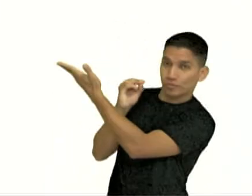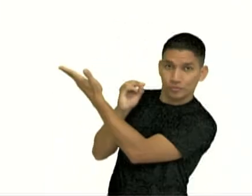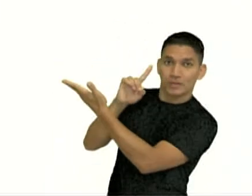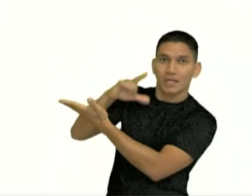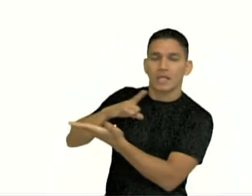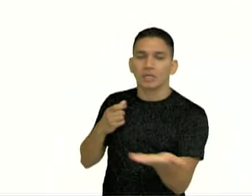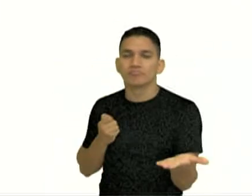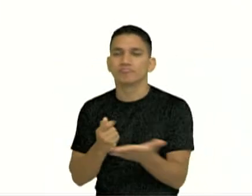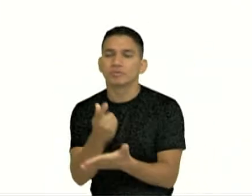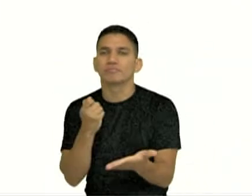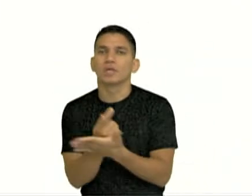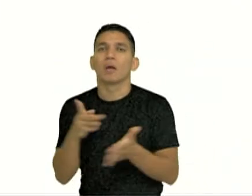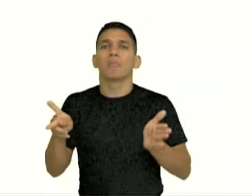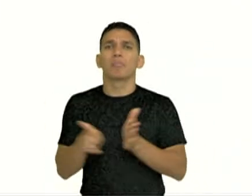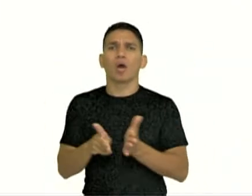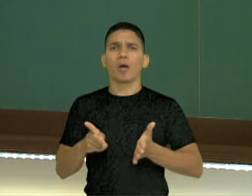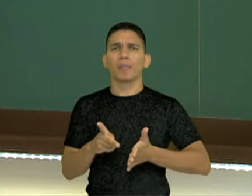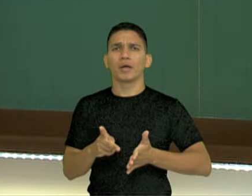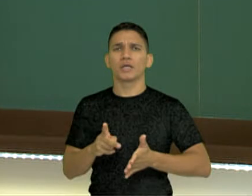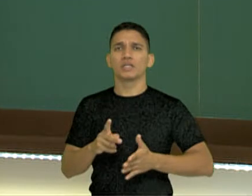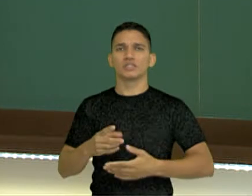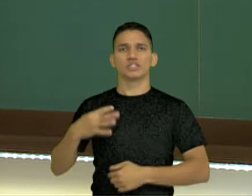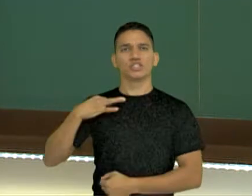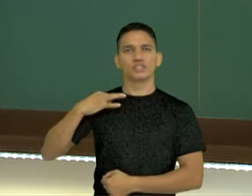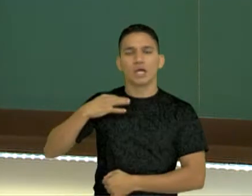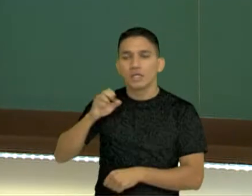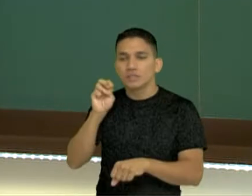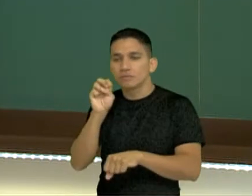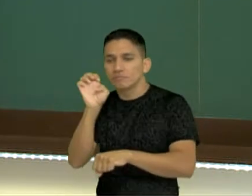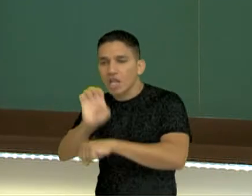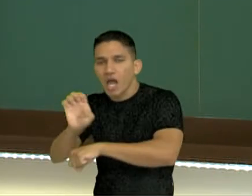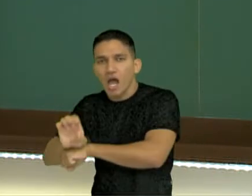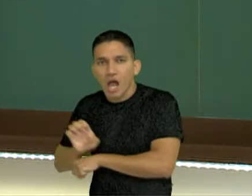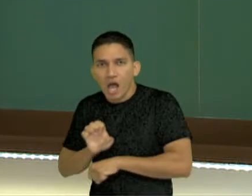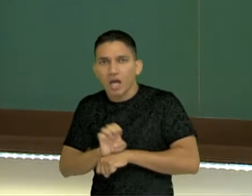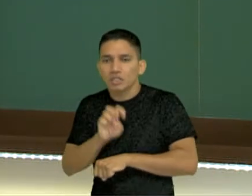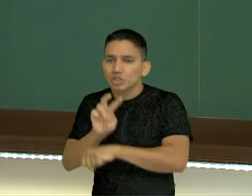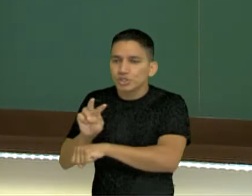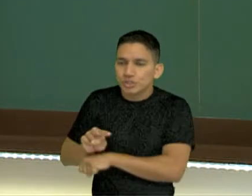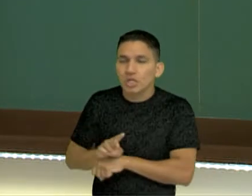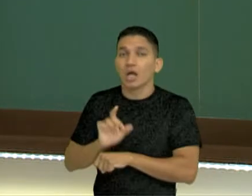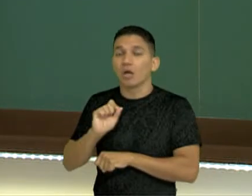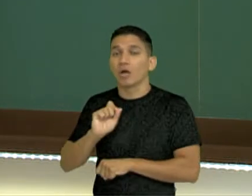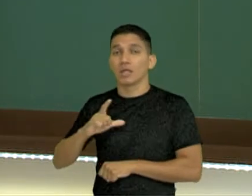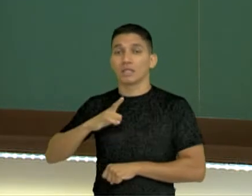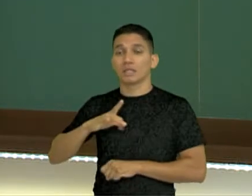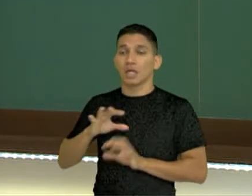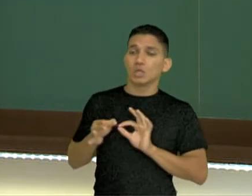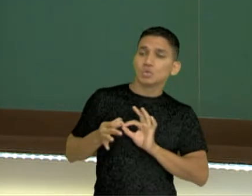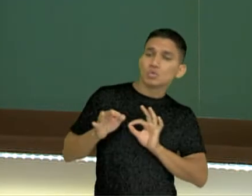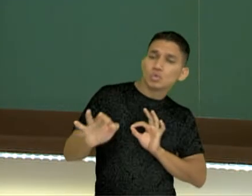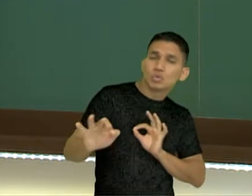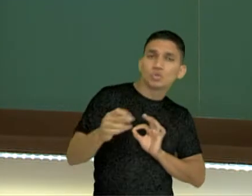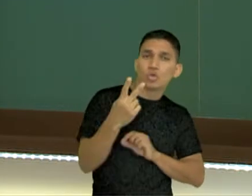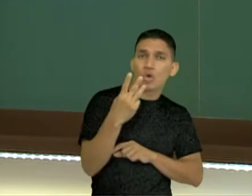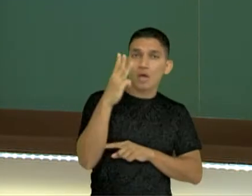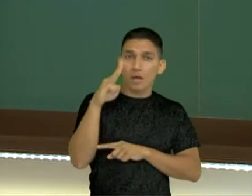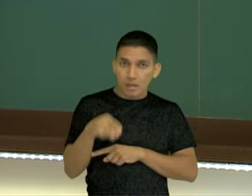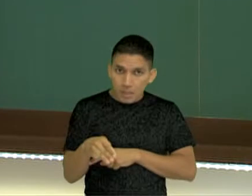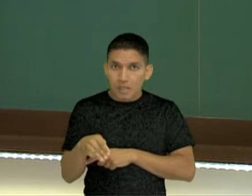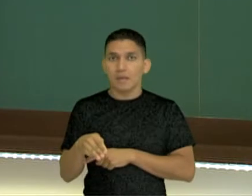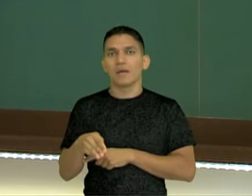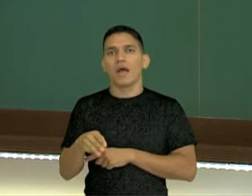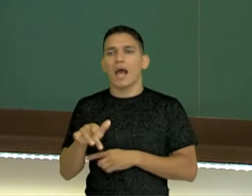recebia 880. Seu trabalho fica a cerca de 2 quilômetros da sua casa e, portanto, ele precisa pegar um ônibus para chegar até